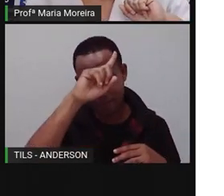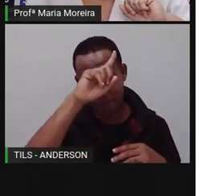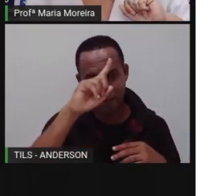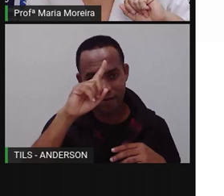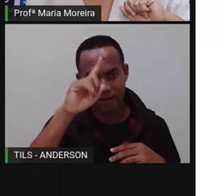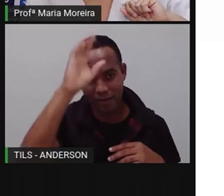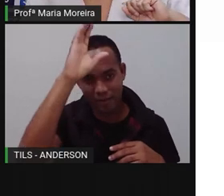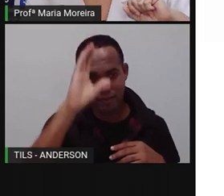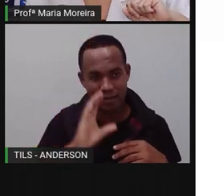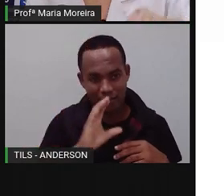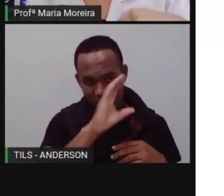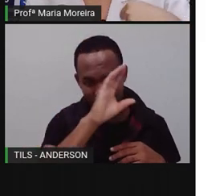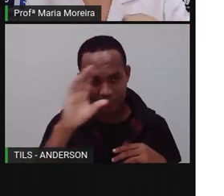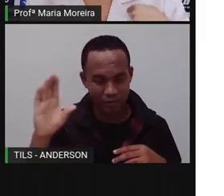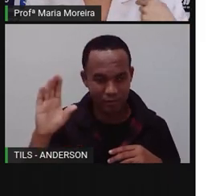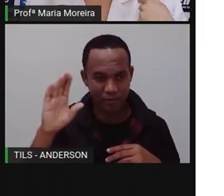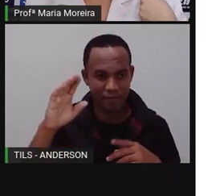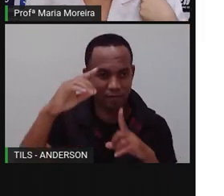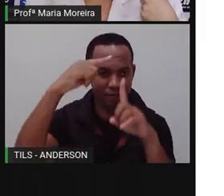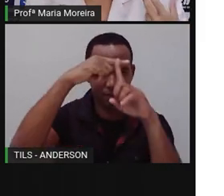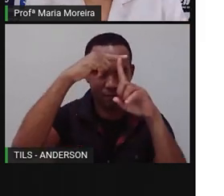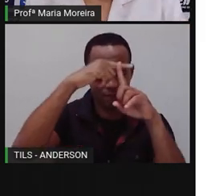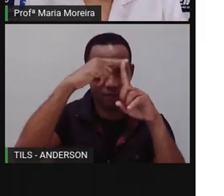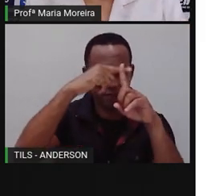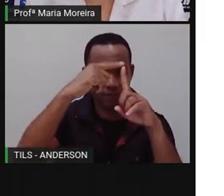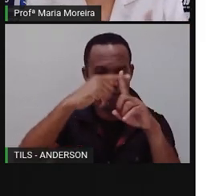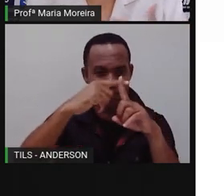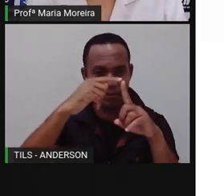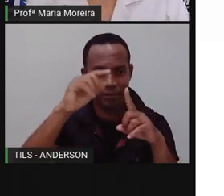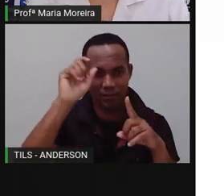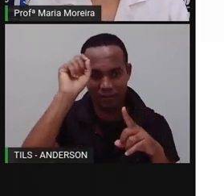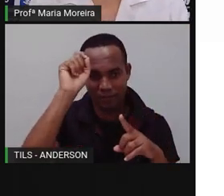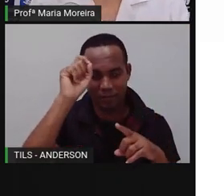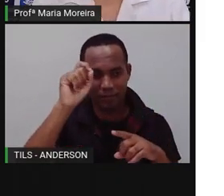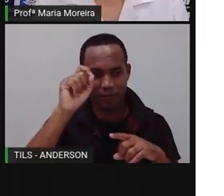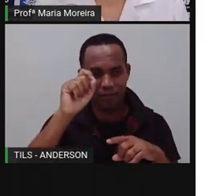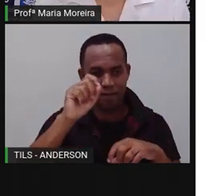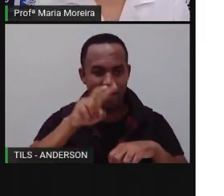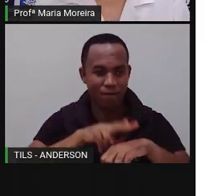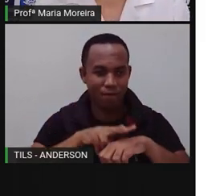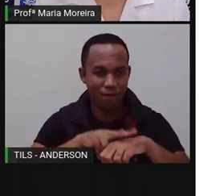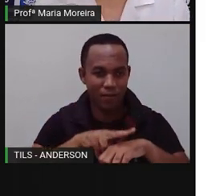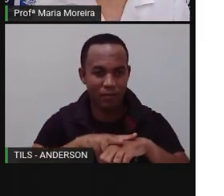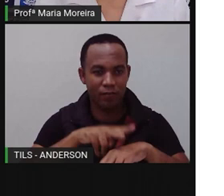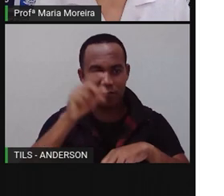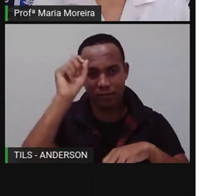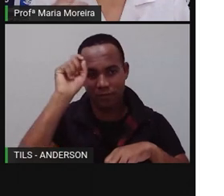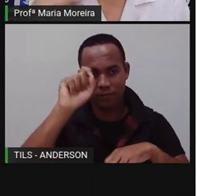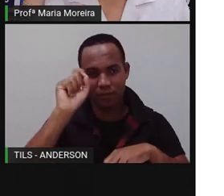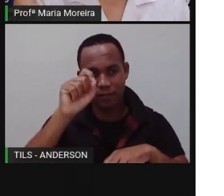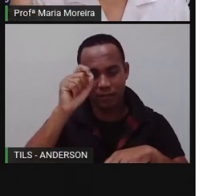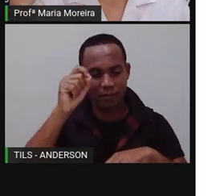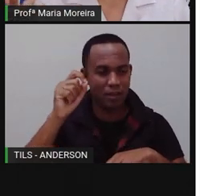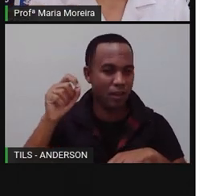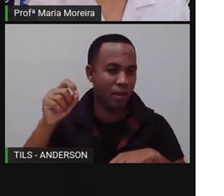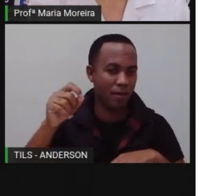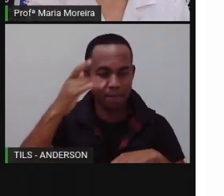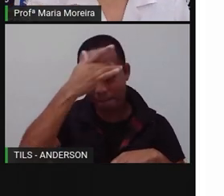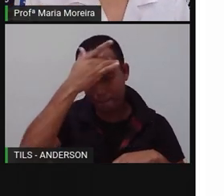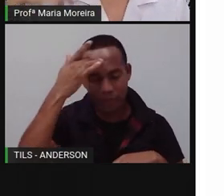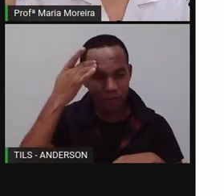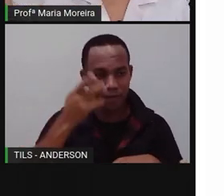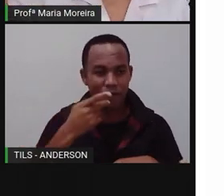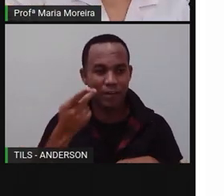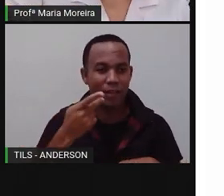dos Passos? Então, assim, eu, a Pró Maria, particularmente, nunca vi isso escrito em lugar nenhum. Ela ouviu,